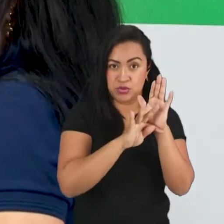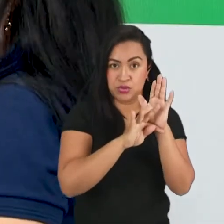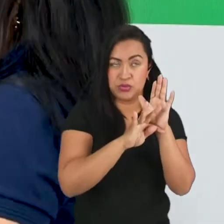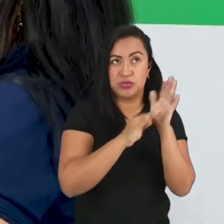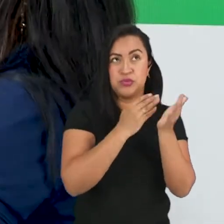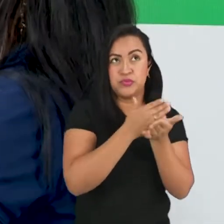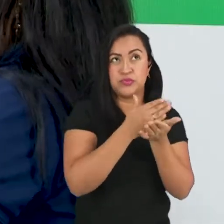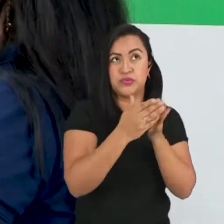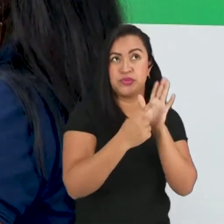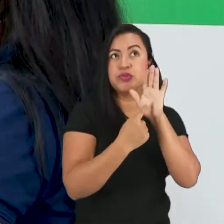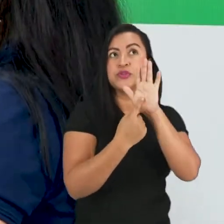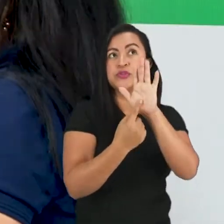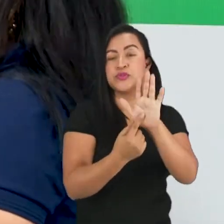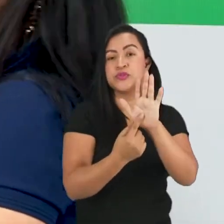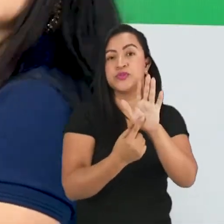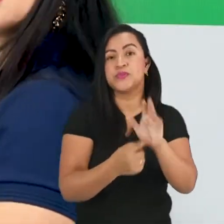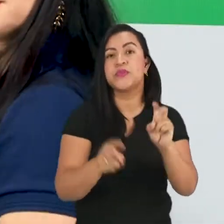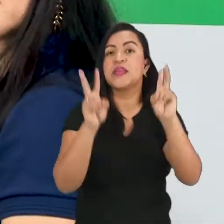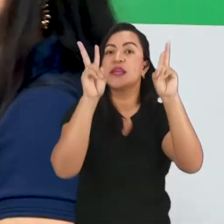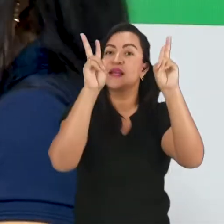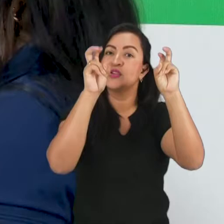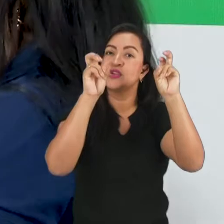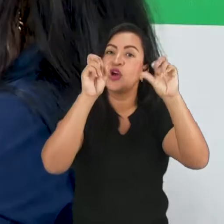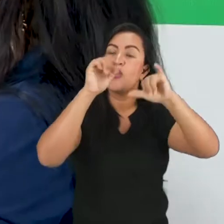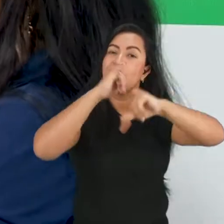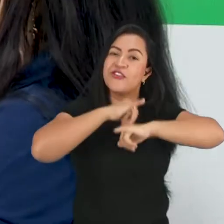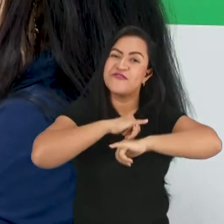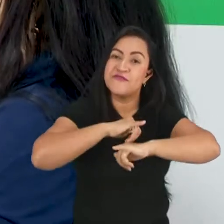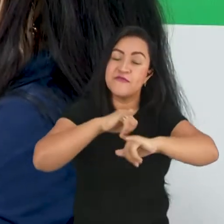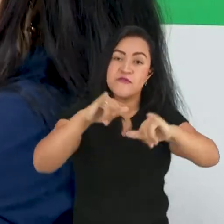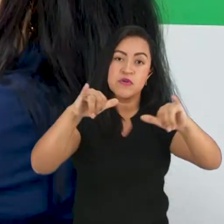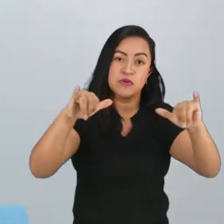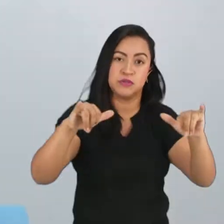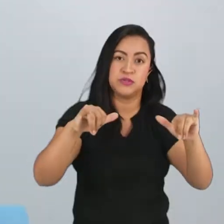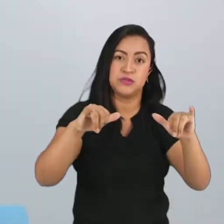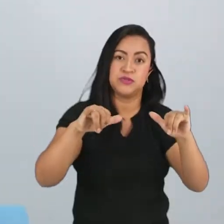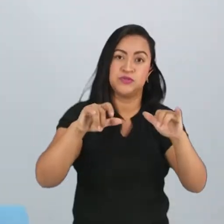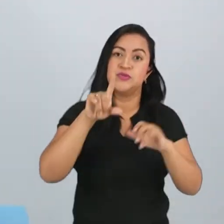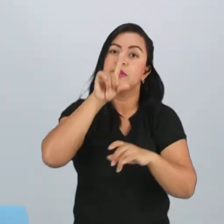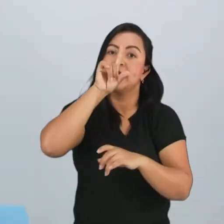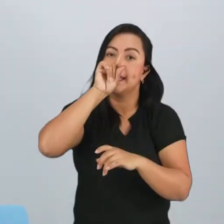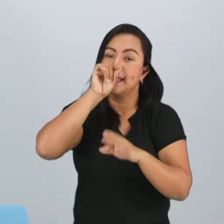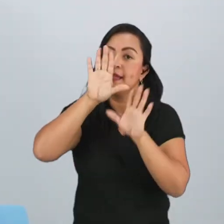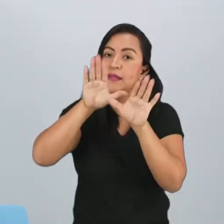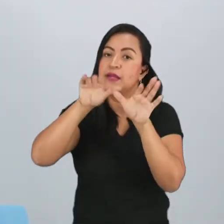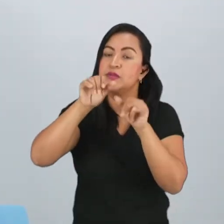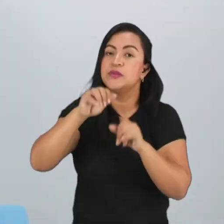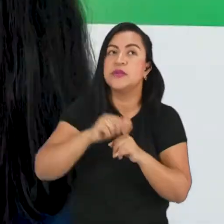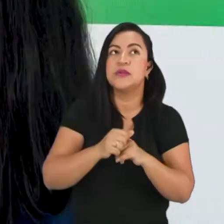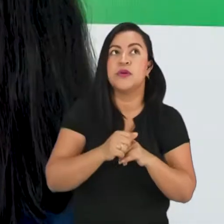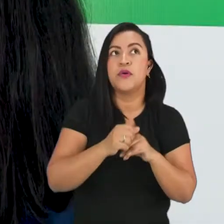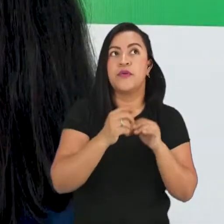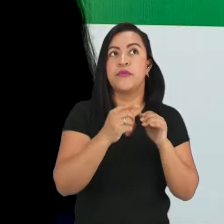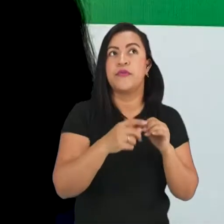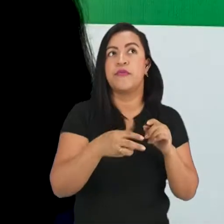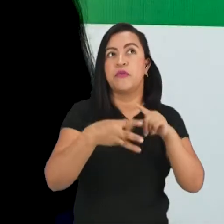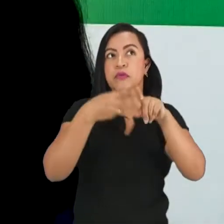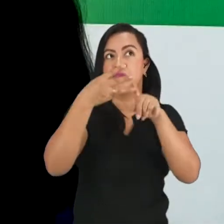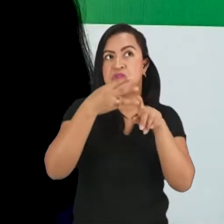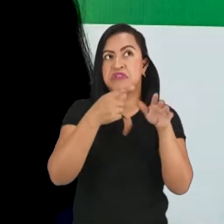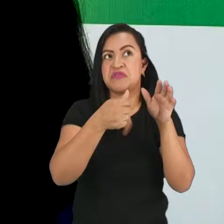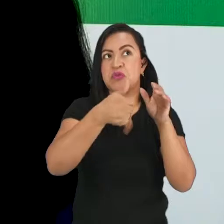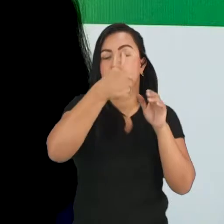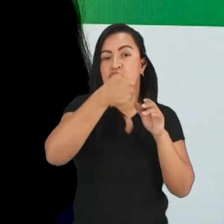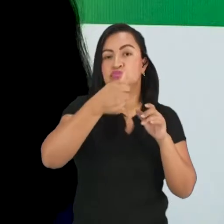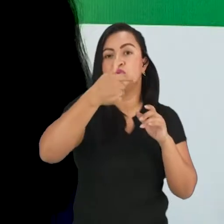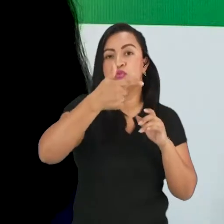né, sobre a andorinha também, né? Vocês perceberam? Ó, quantos parágrafos? 1, 2, 3,